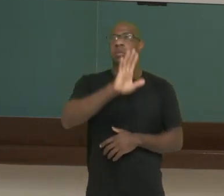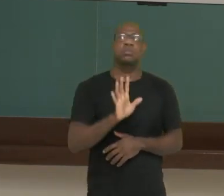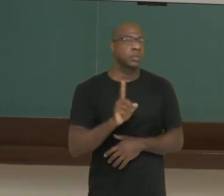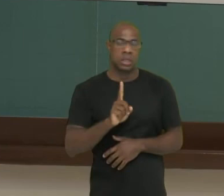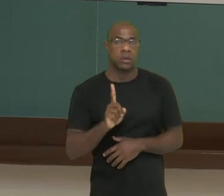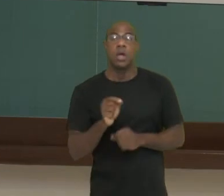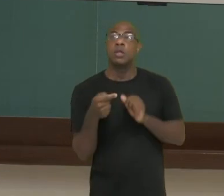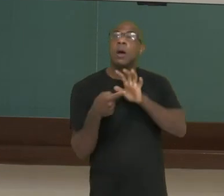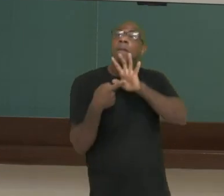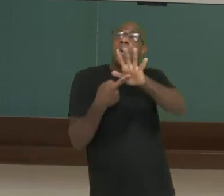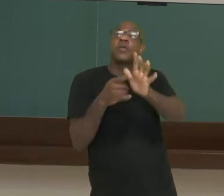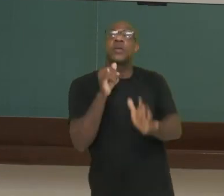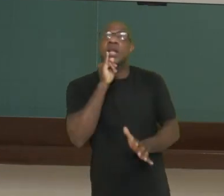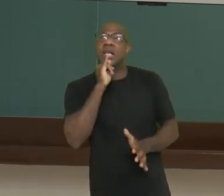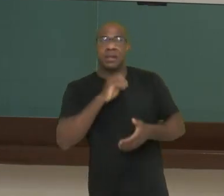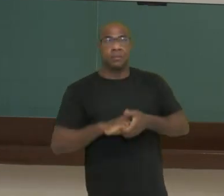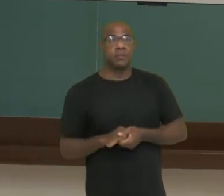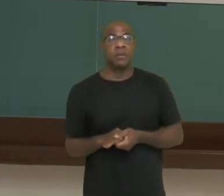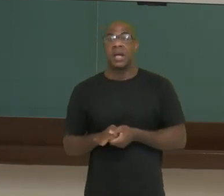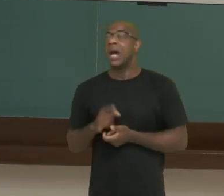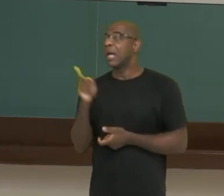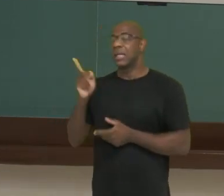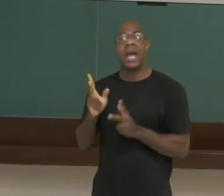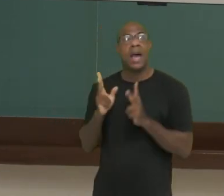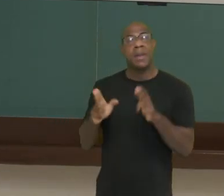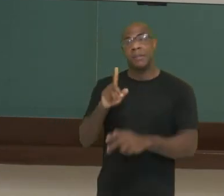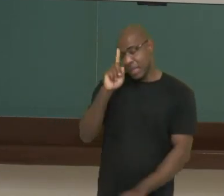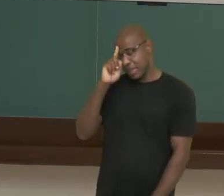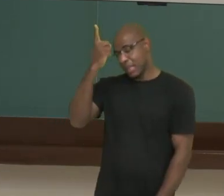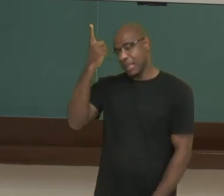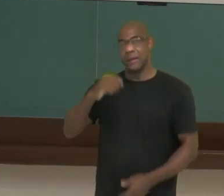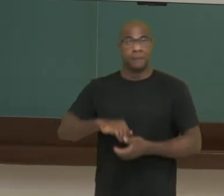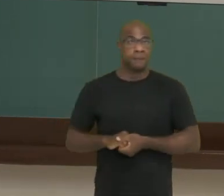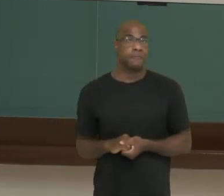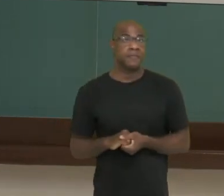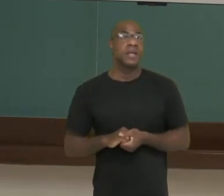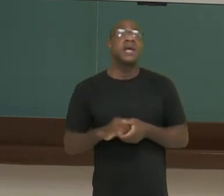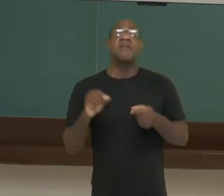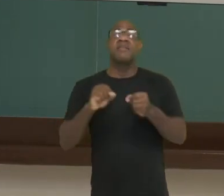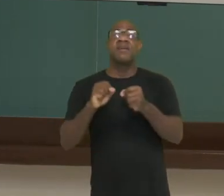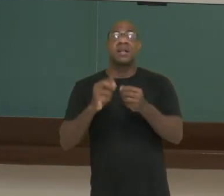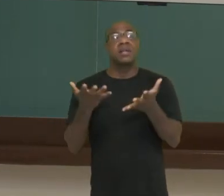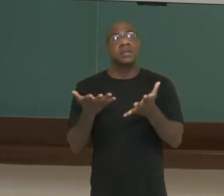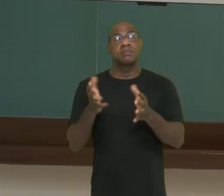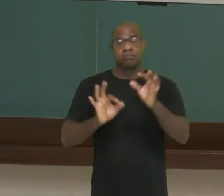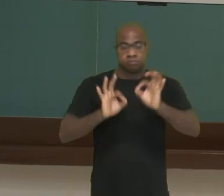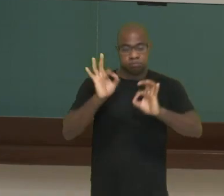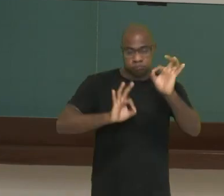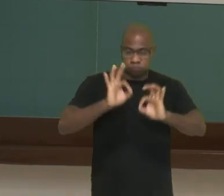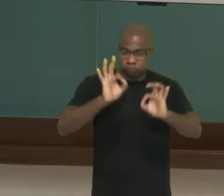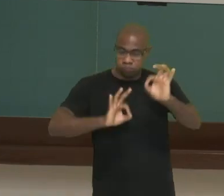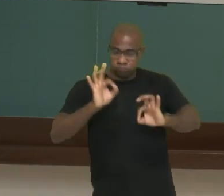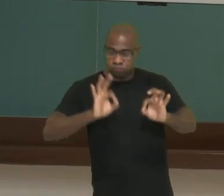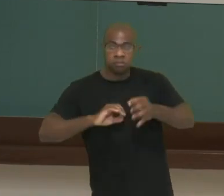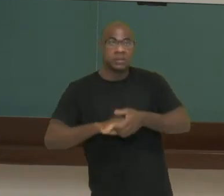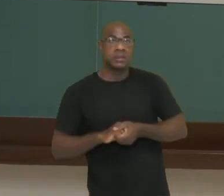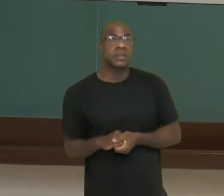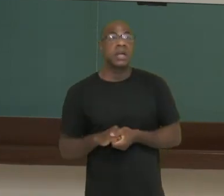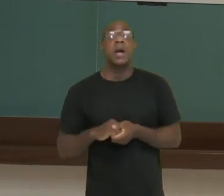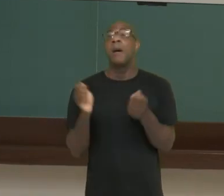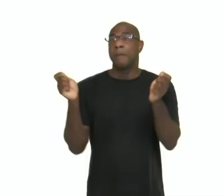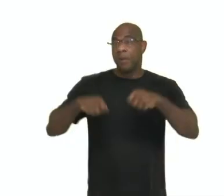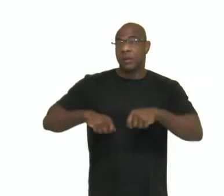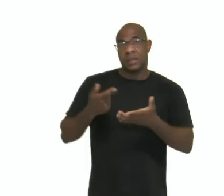ser exatamente a mesma ideia. E daí a gente vai fazer os instrumentos de pesquisa que a gente comentou, né? Que ele pode